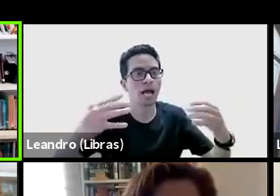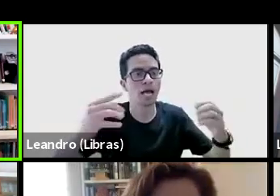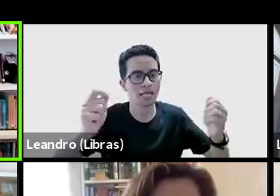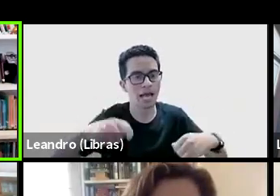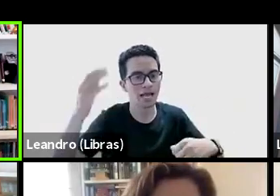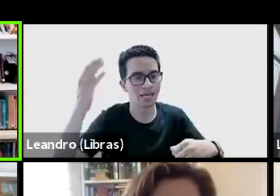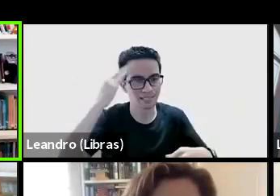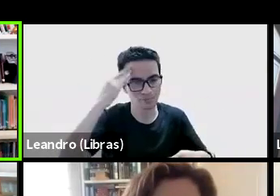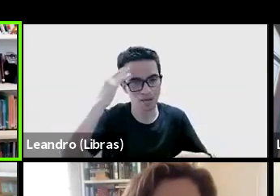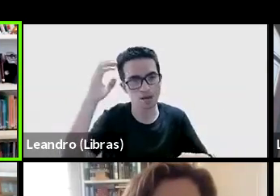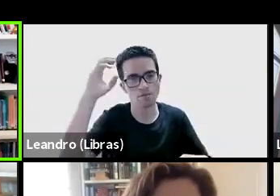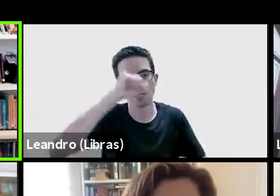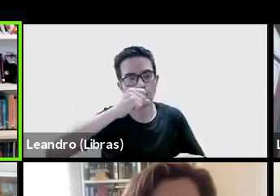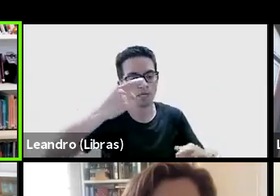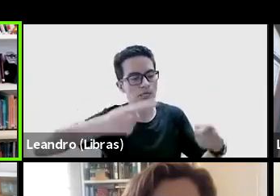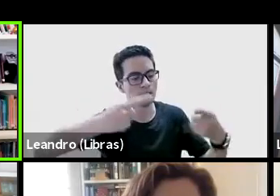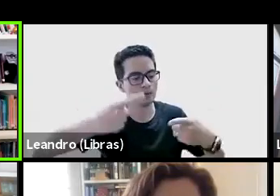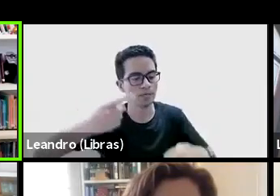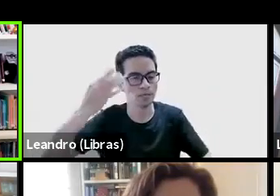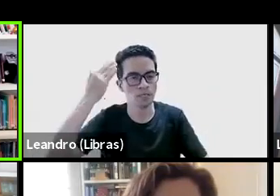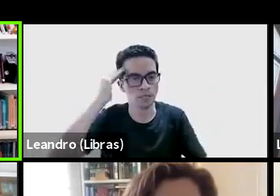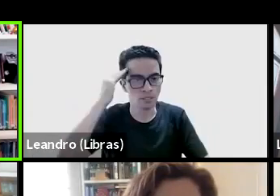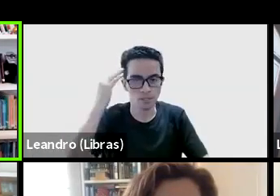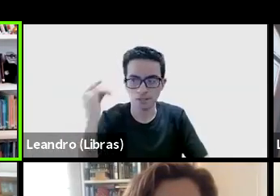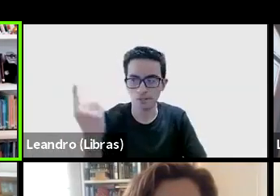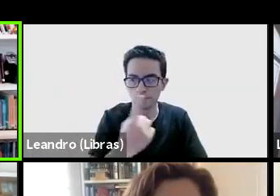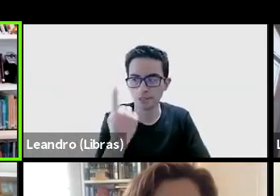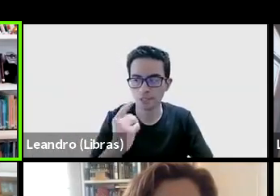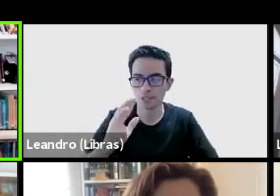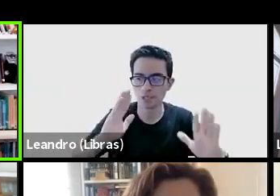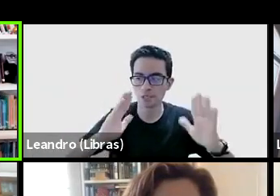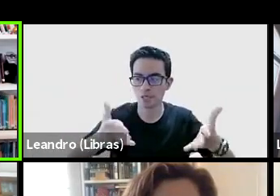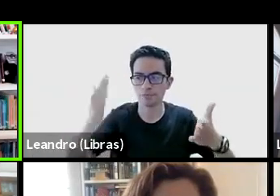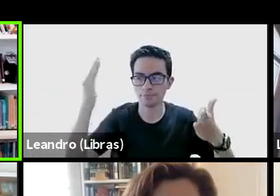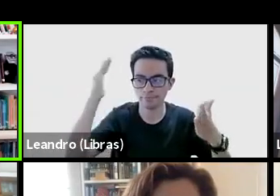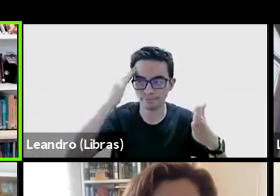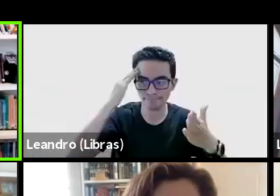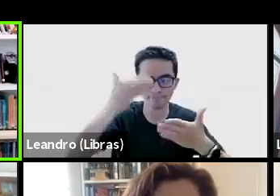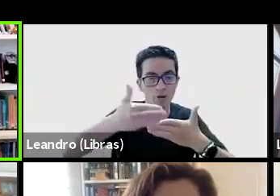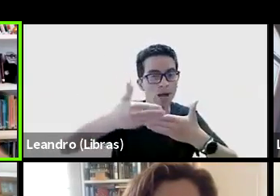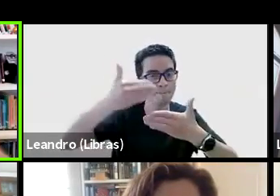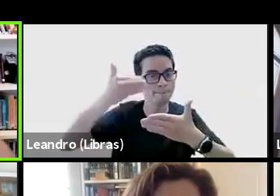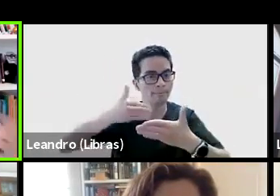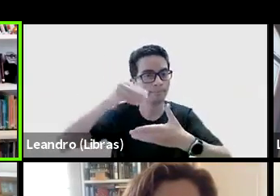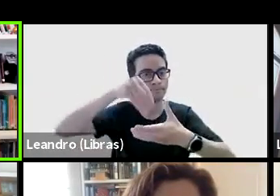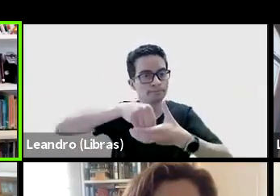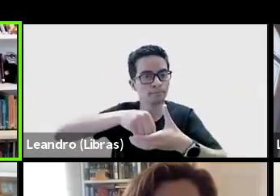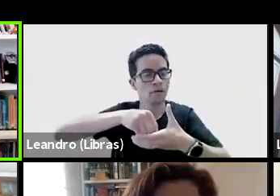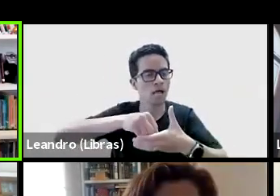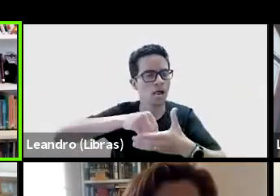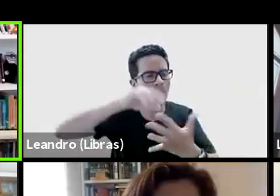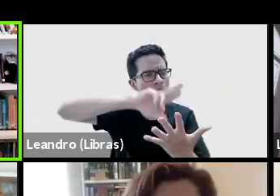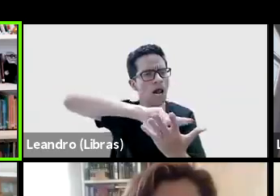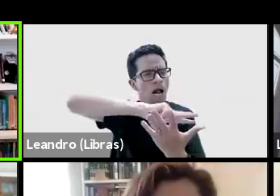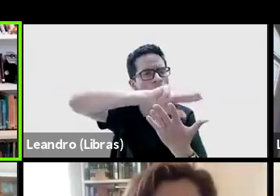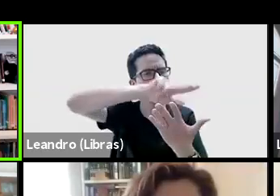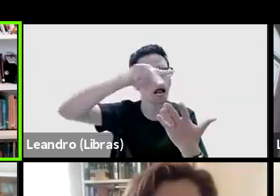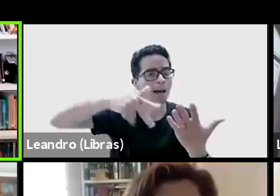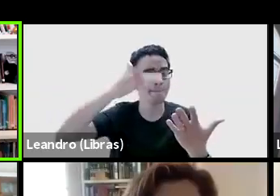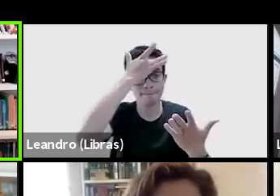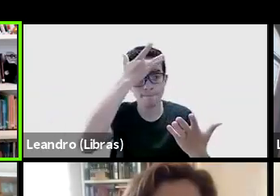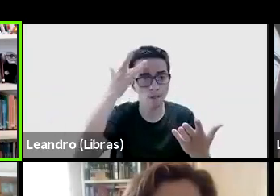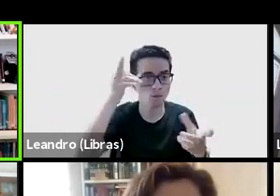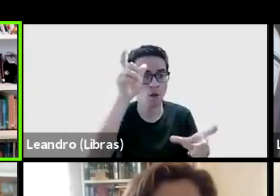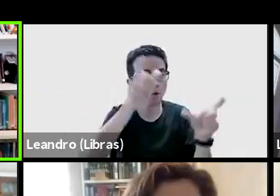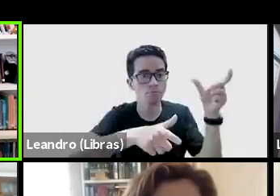esse debate, todo mundo, como eu já disse aqui nos bastidores, várias pessoas do grupo comentaram